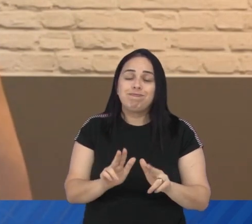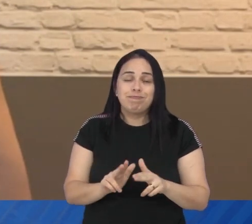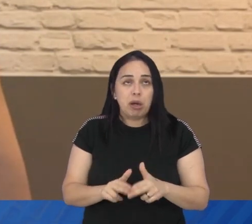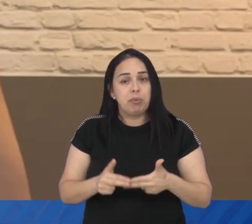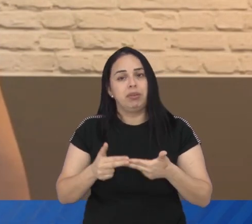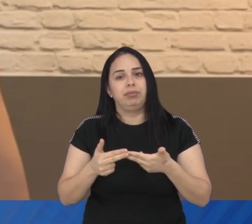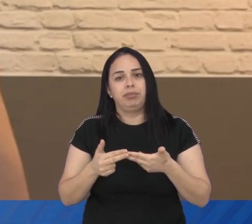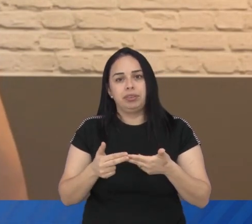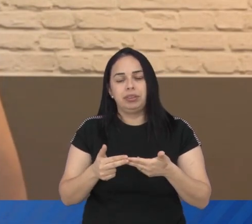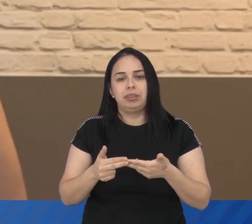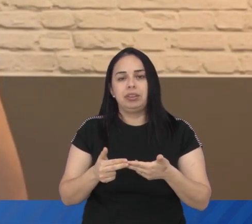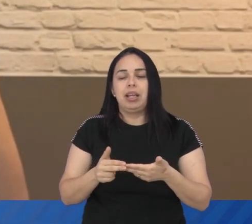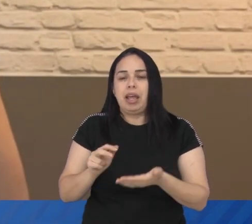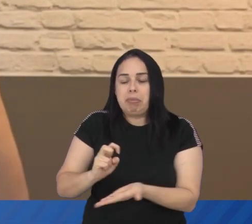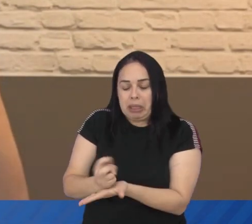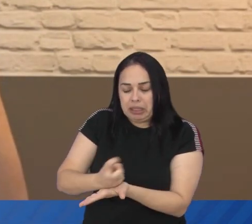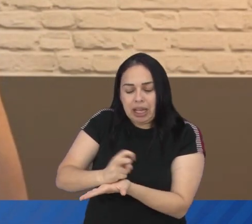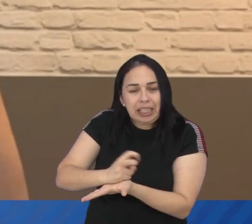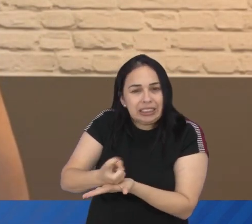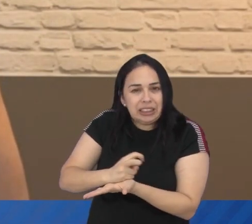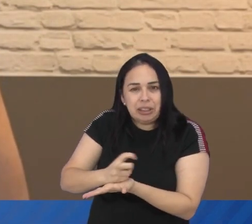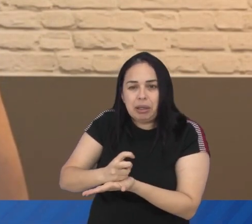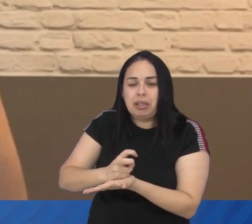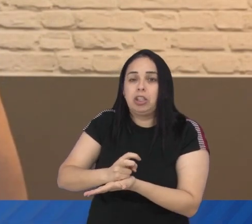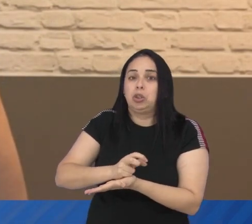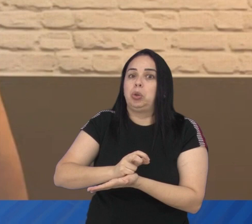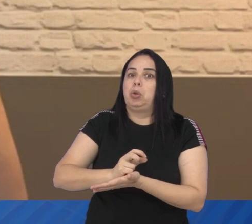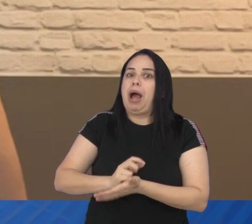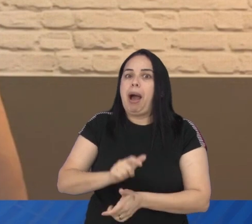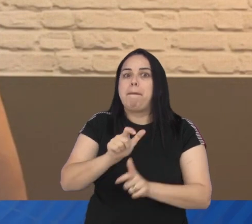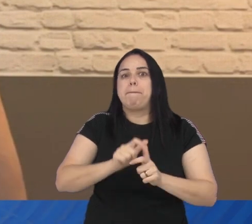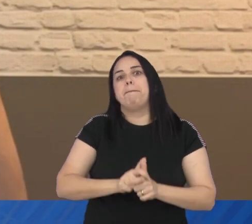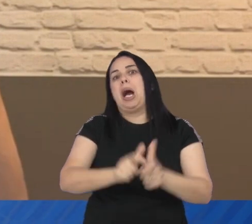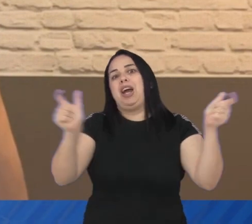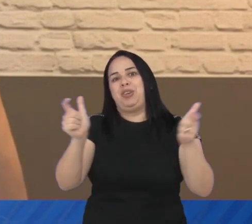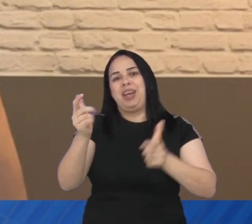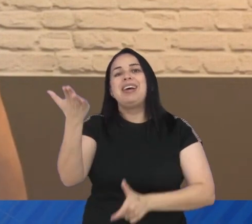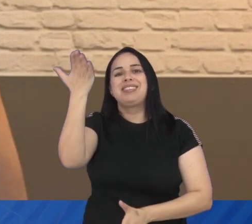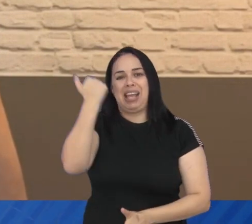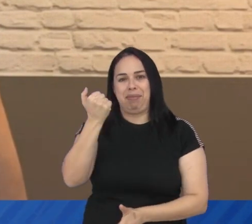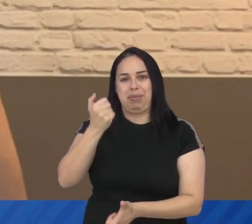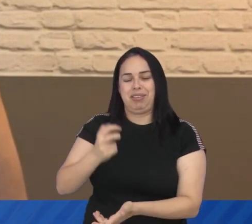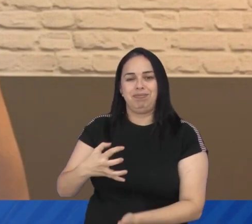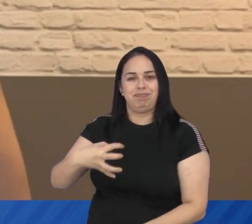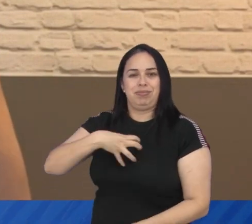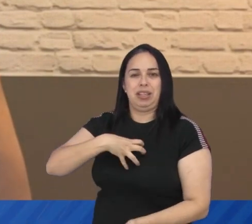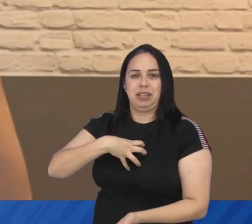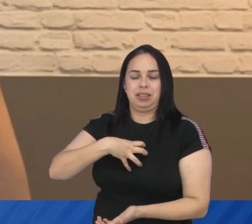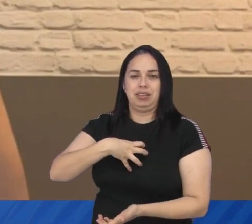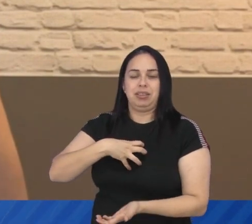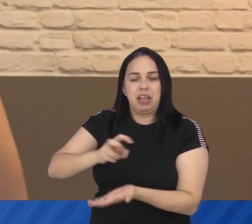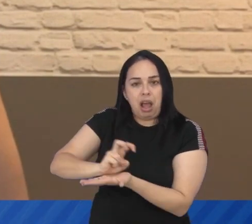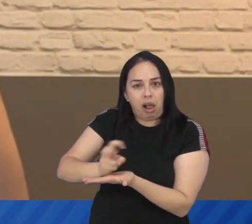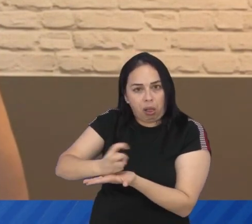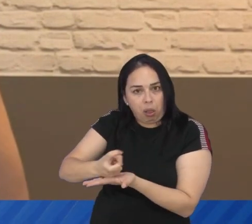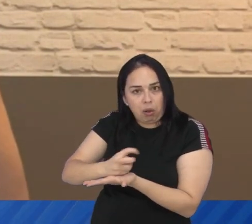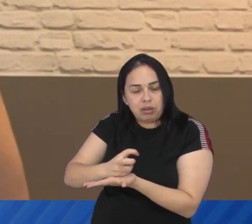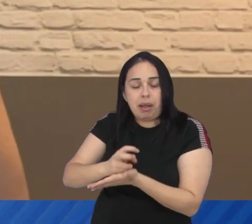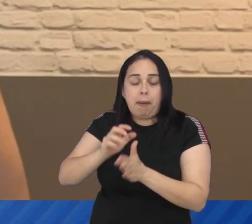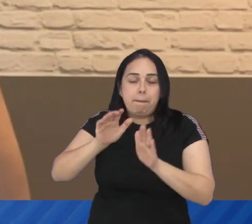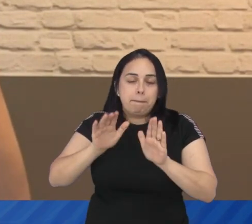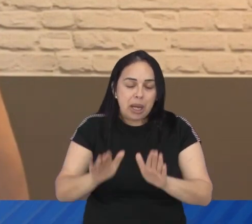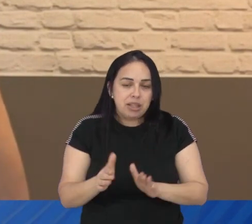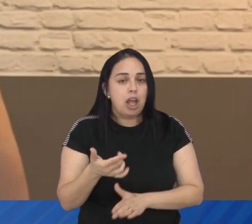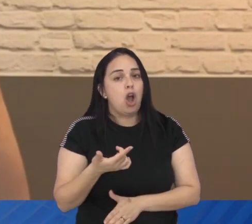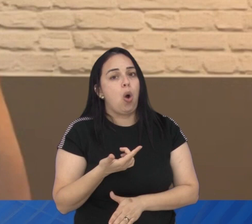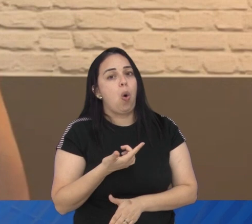né? Então, essa é a crise epilética que todo mundo reconhece e que o nome é